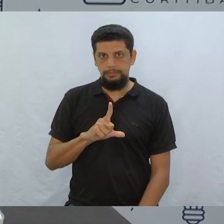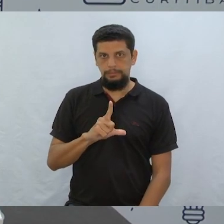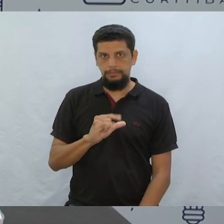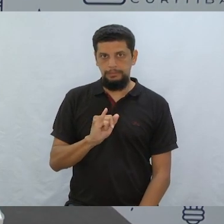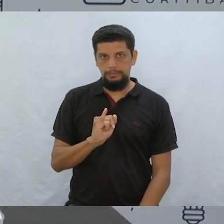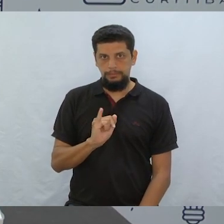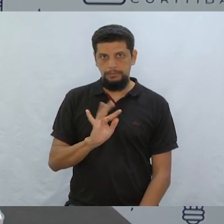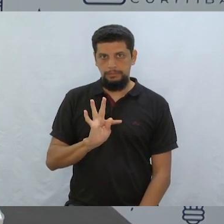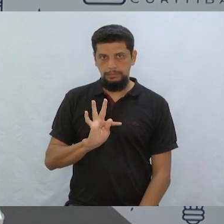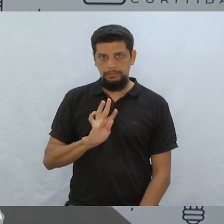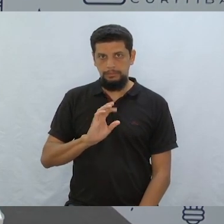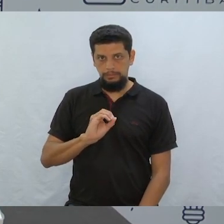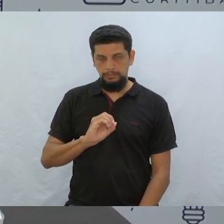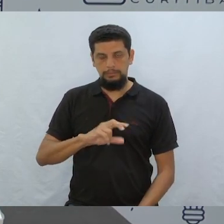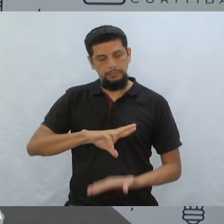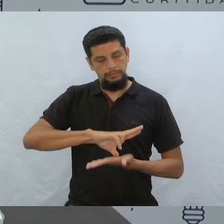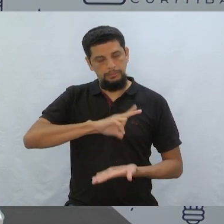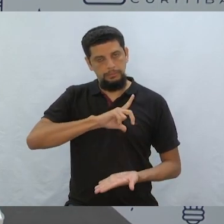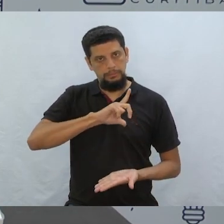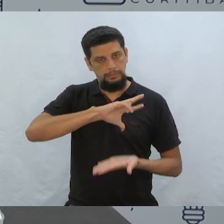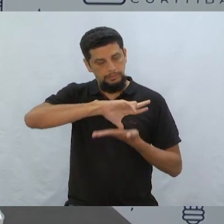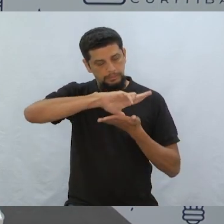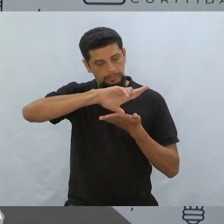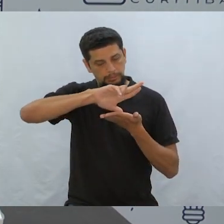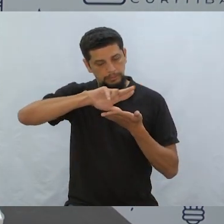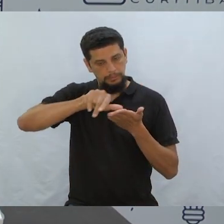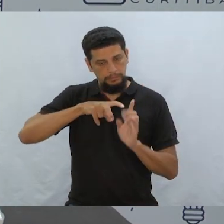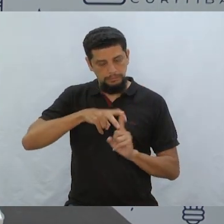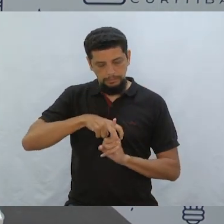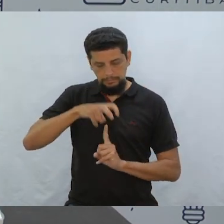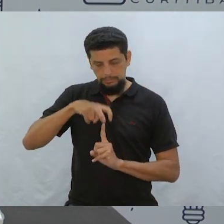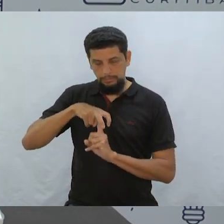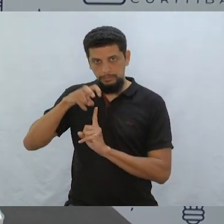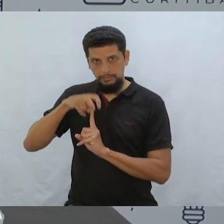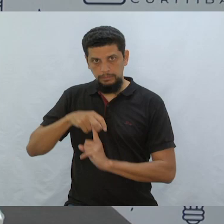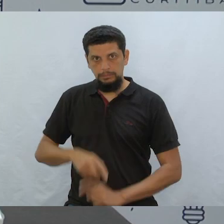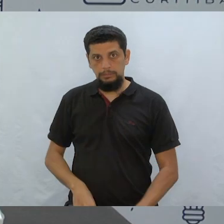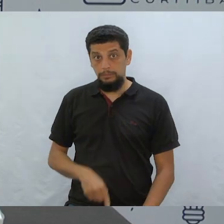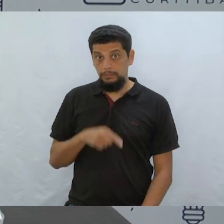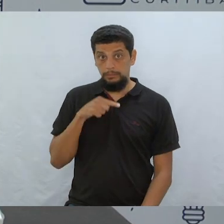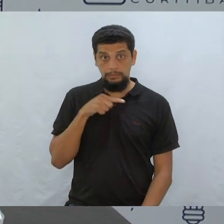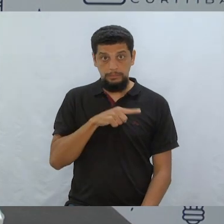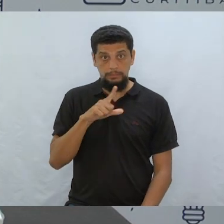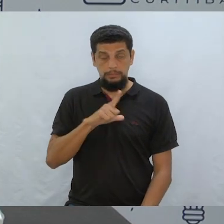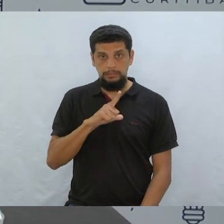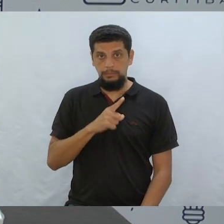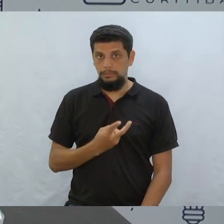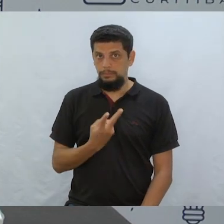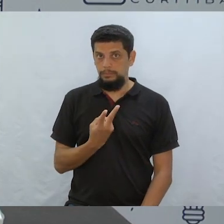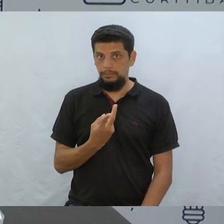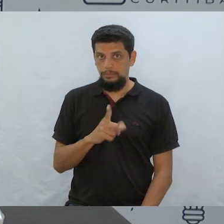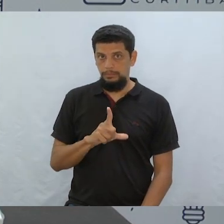ó. Vários recipientes. Este com 2 litros.